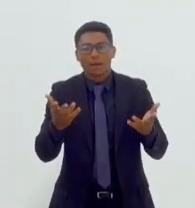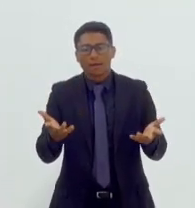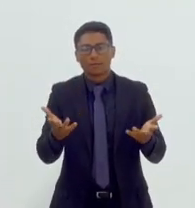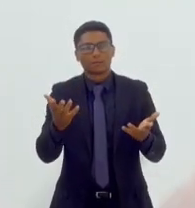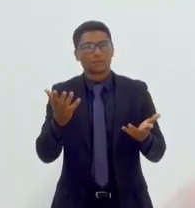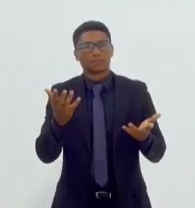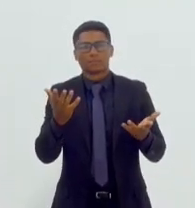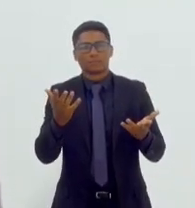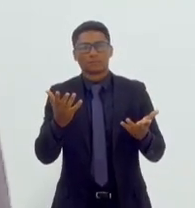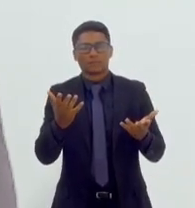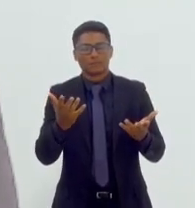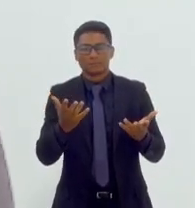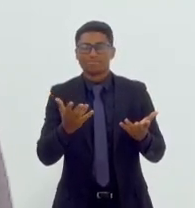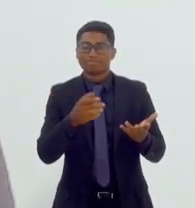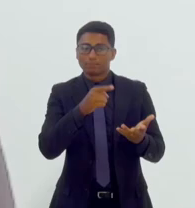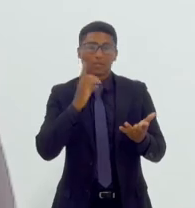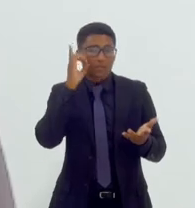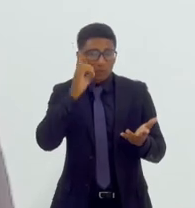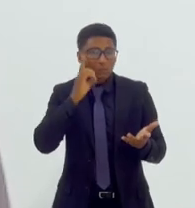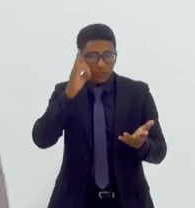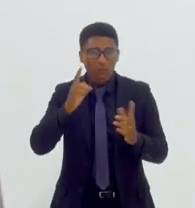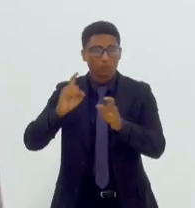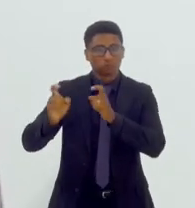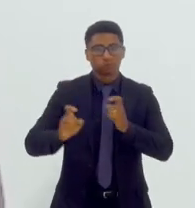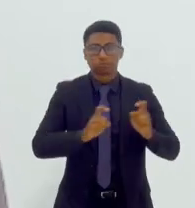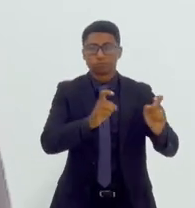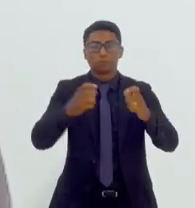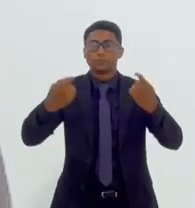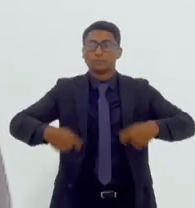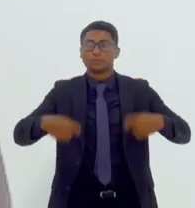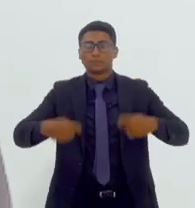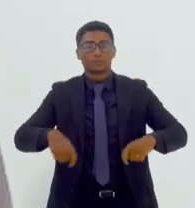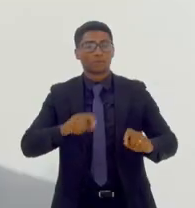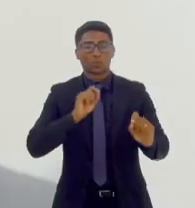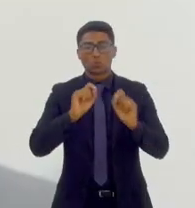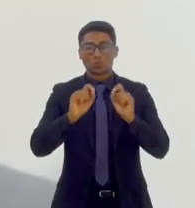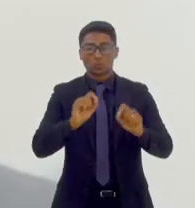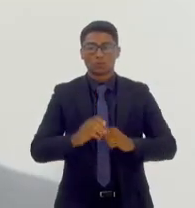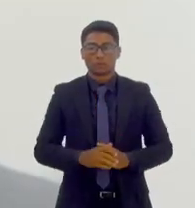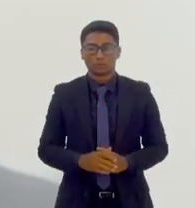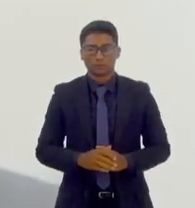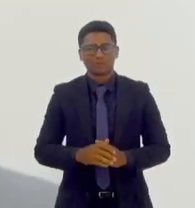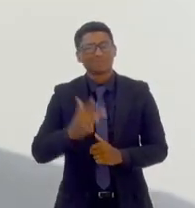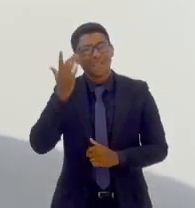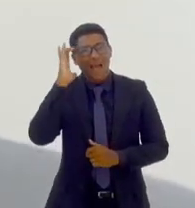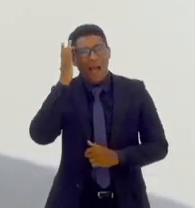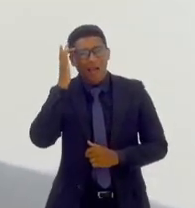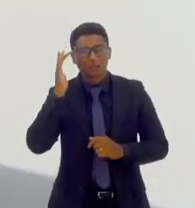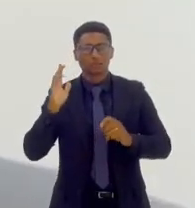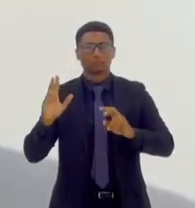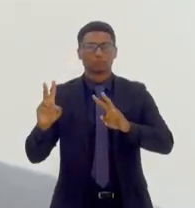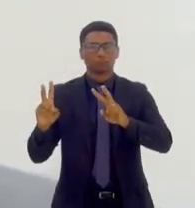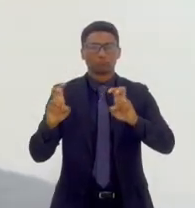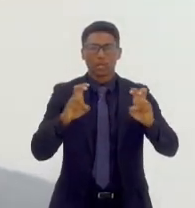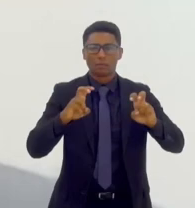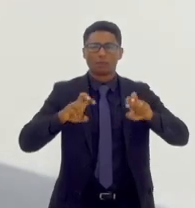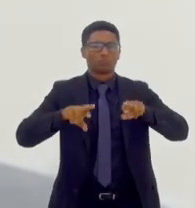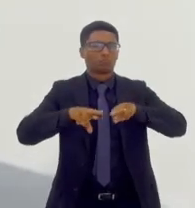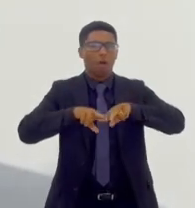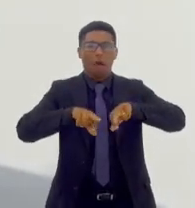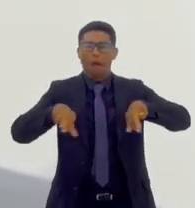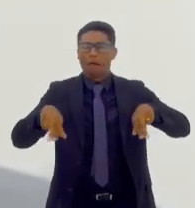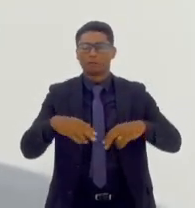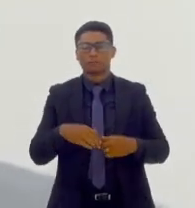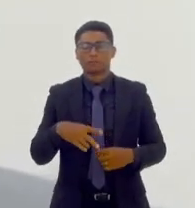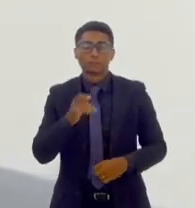podem ficar de fora do radar dos deputados eleitos nos próximos 4 anos? Eu acredito que tem vários temas.